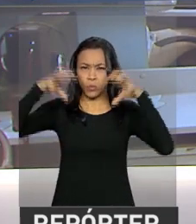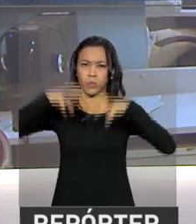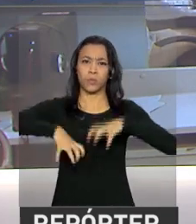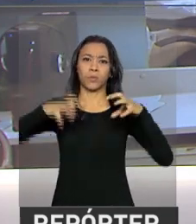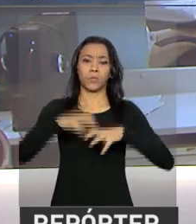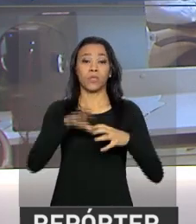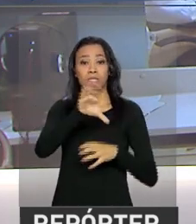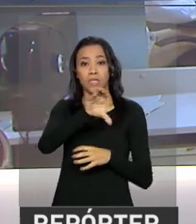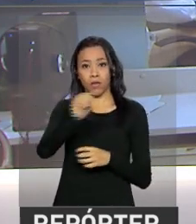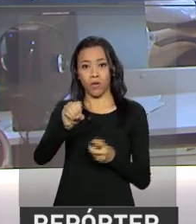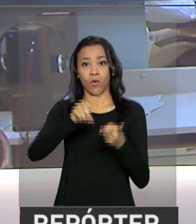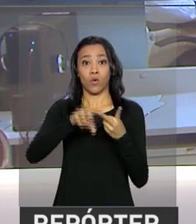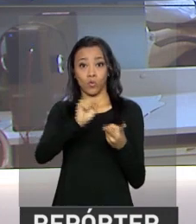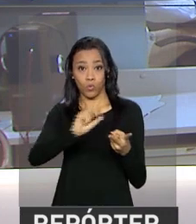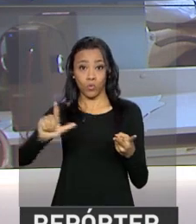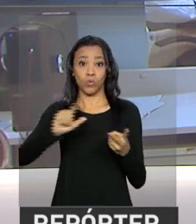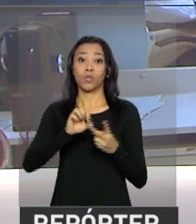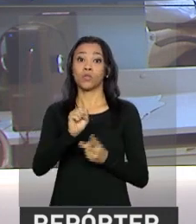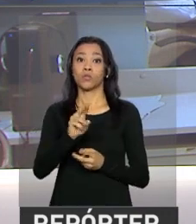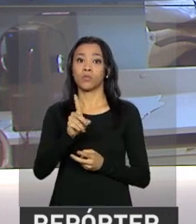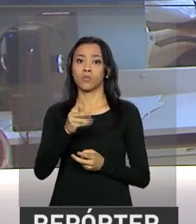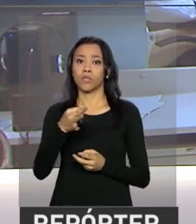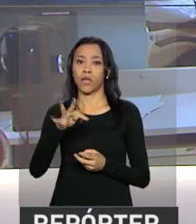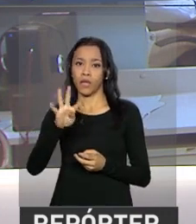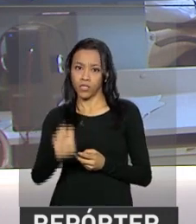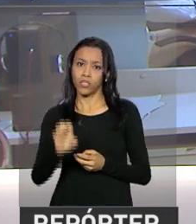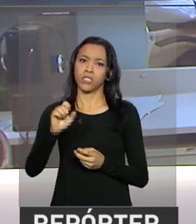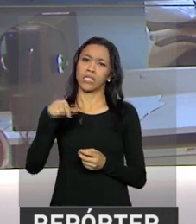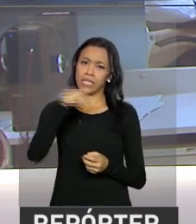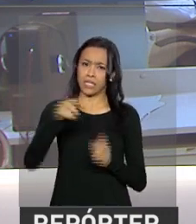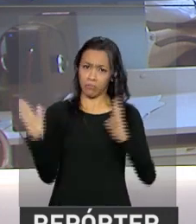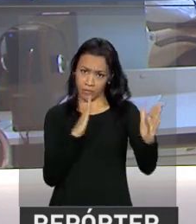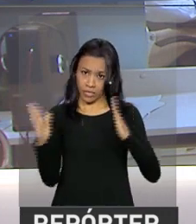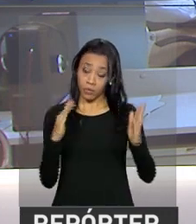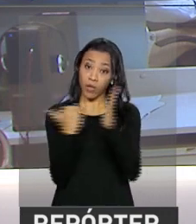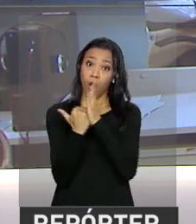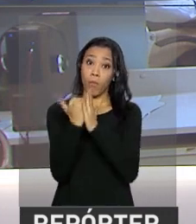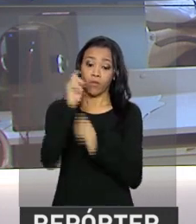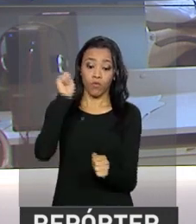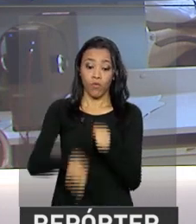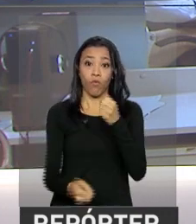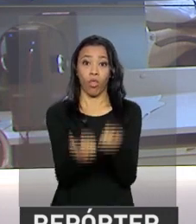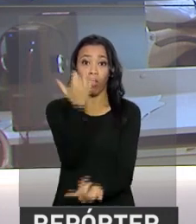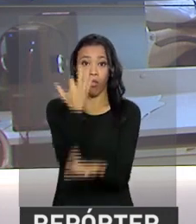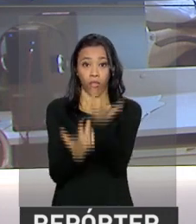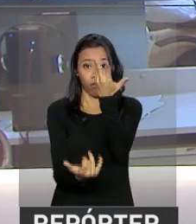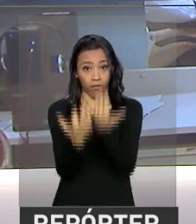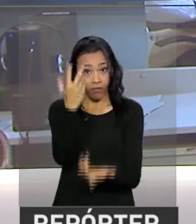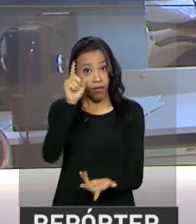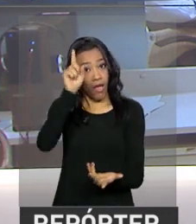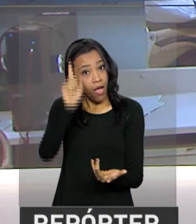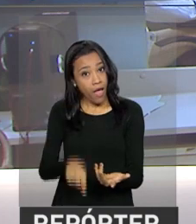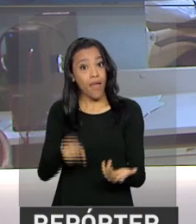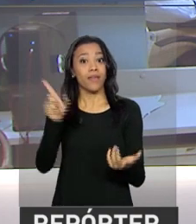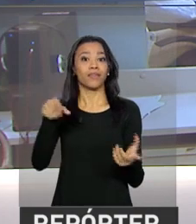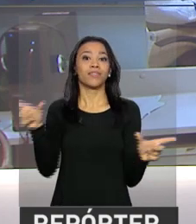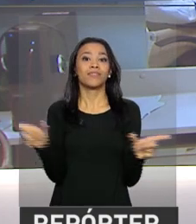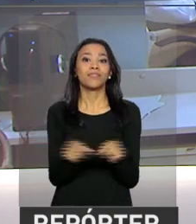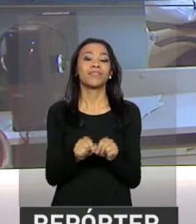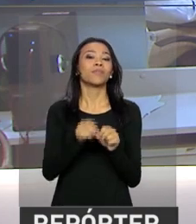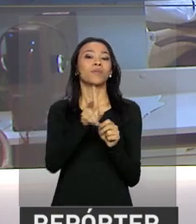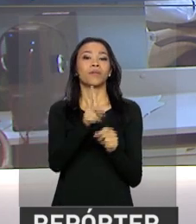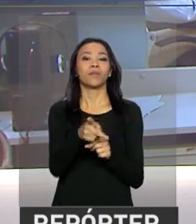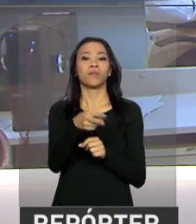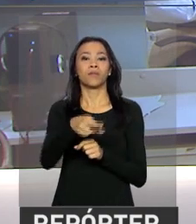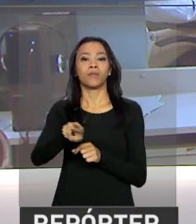Centro-Oeste, Sul e Sudeste. Nessa época do ano, aumenta o número de queimadas e é quando entra em cena o Centro Nacional de Prevenção e